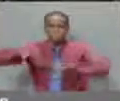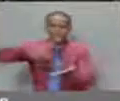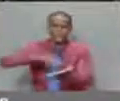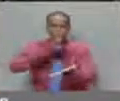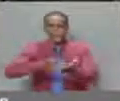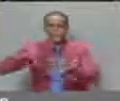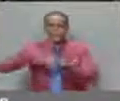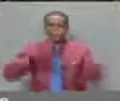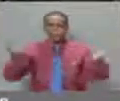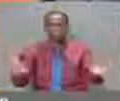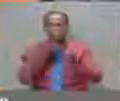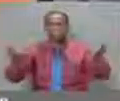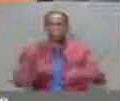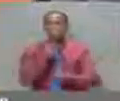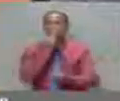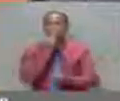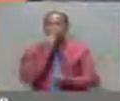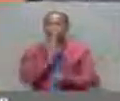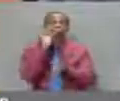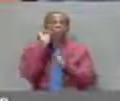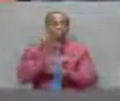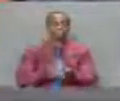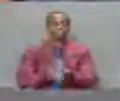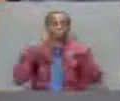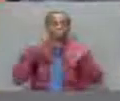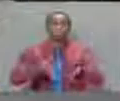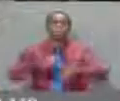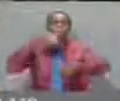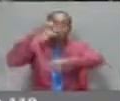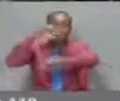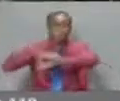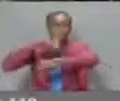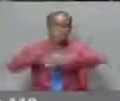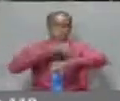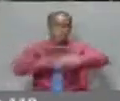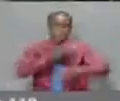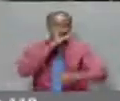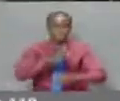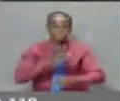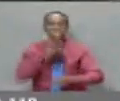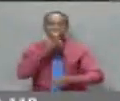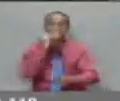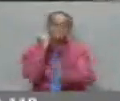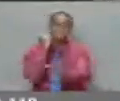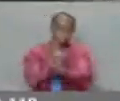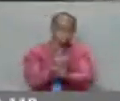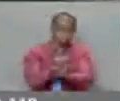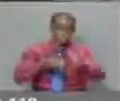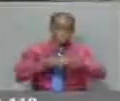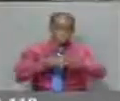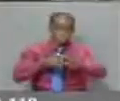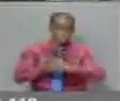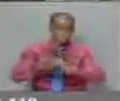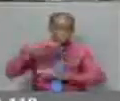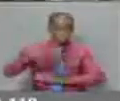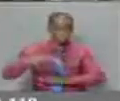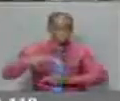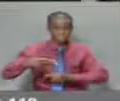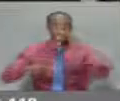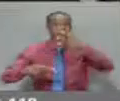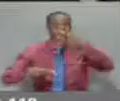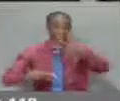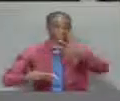que prevaricaram, o resultado está aí. Durante a operação, a polícia apreendeu ainda 3 armas de fogo do tipo AKM,